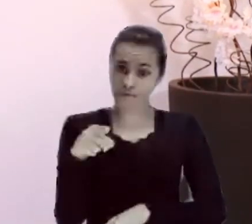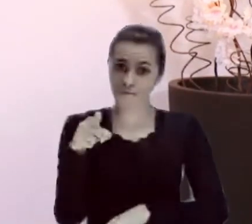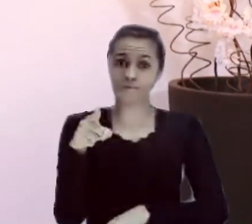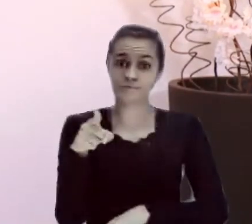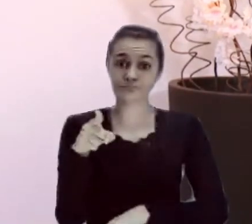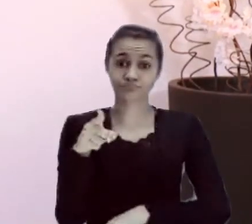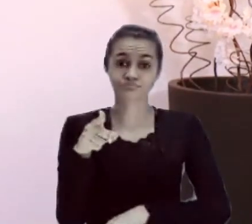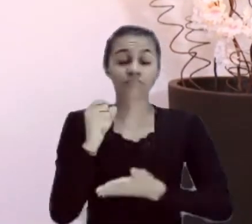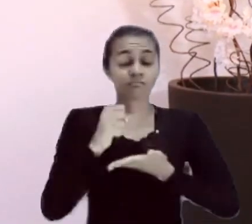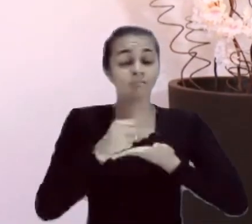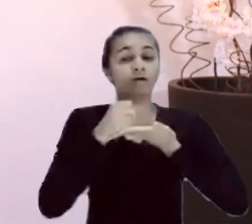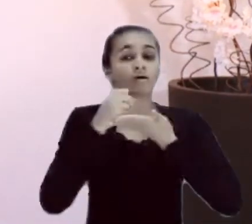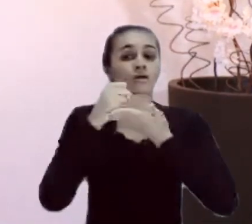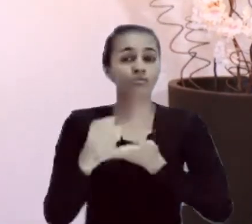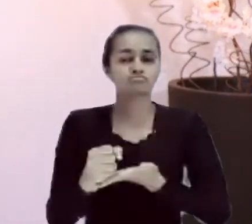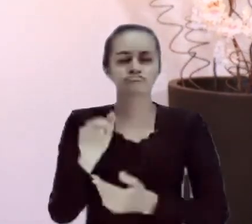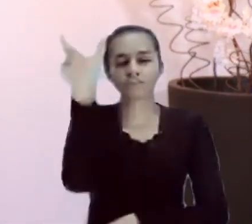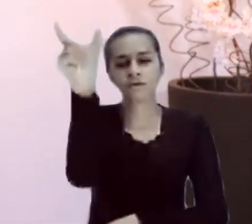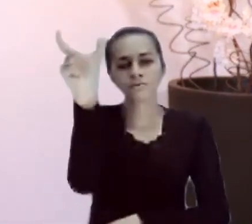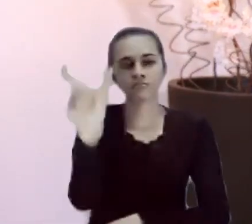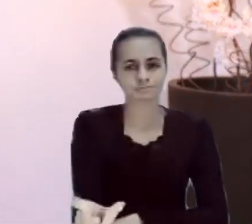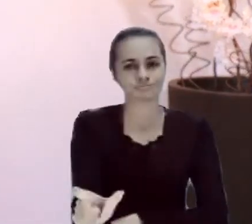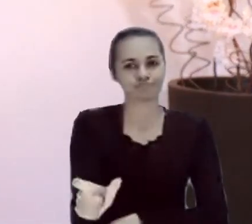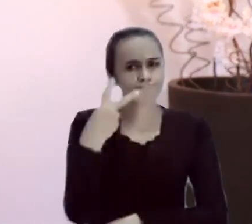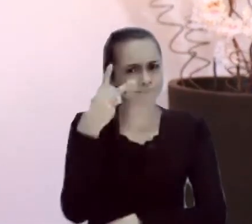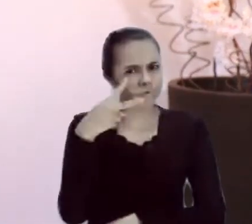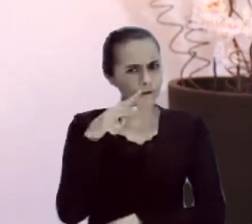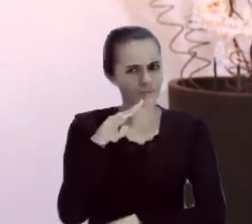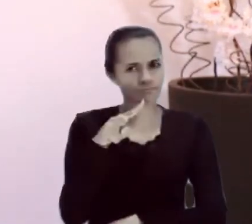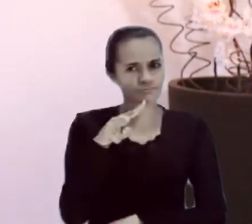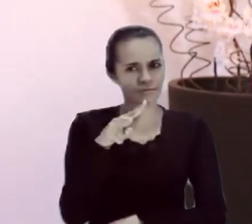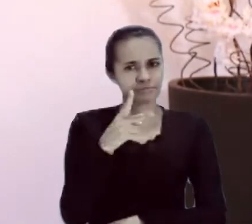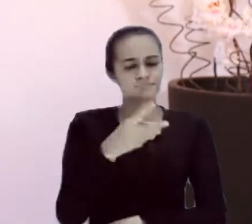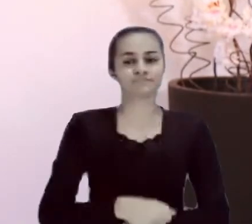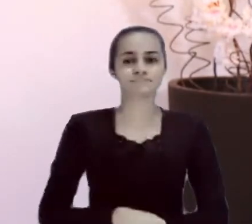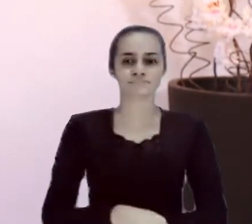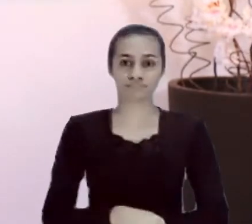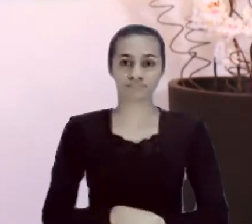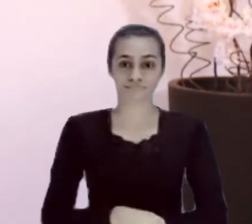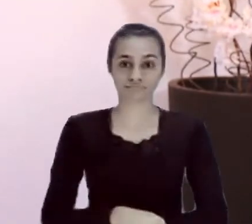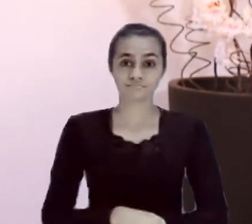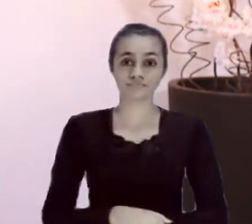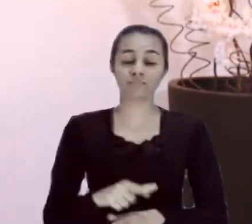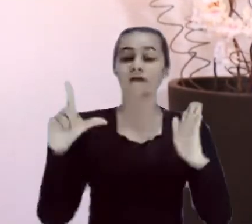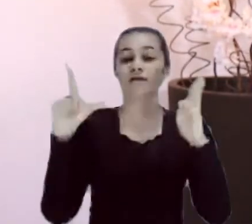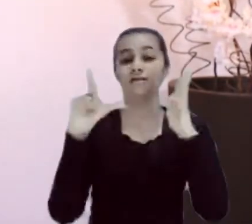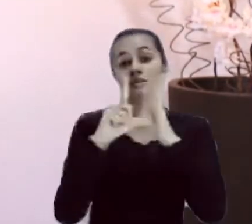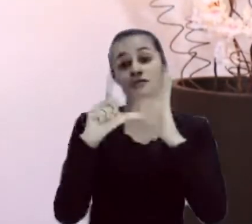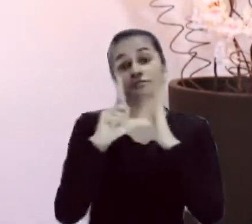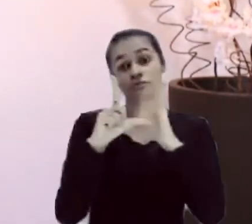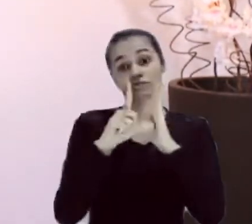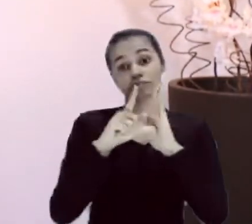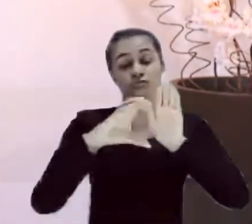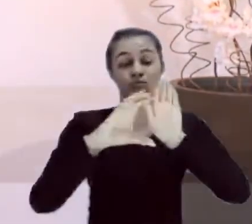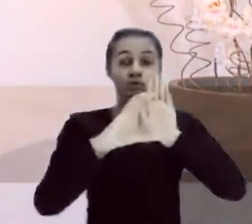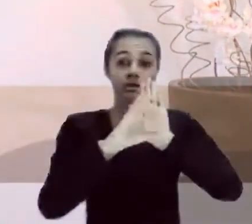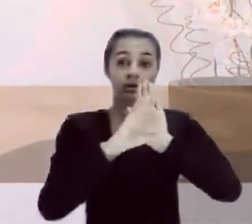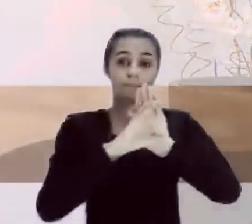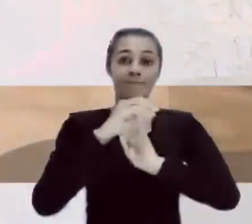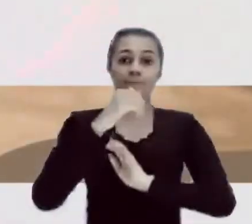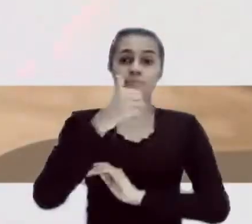Vamos ver isso na lei escrita? Livro de Levítico, capítulo 19, versos 9 e